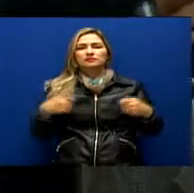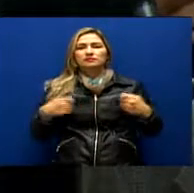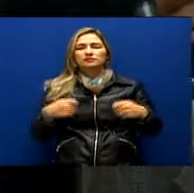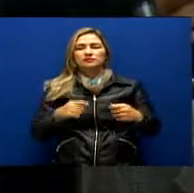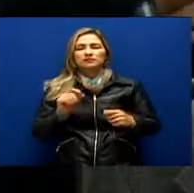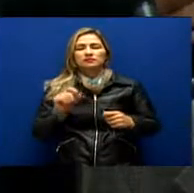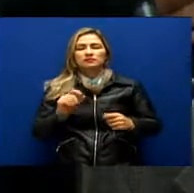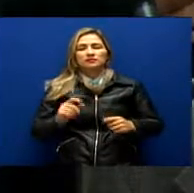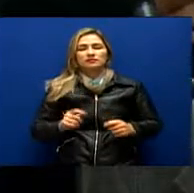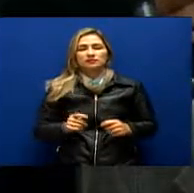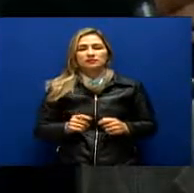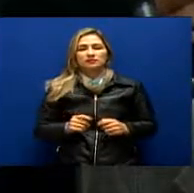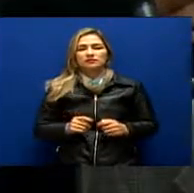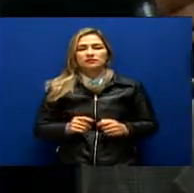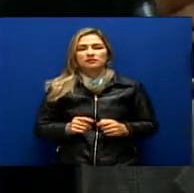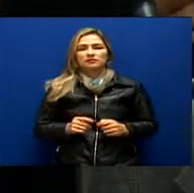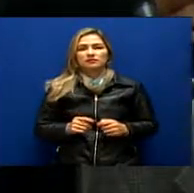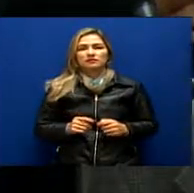executar, fazer